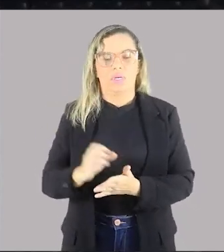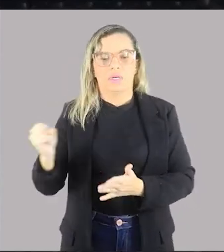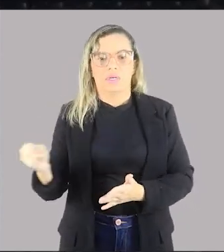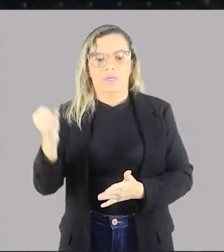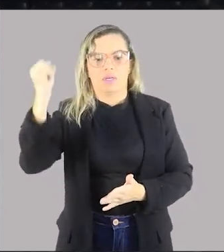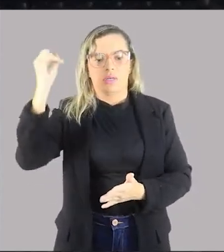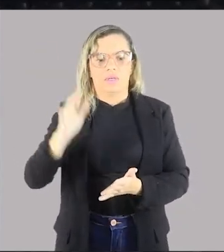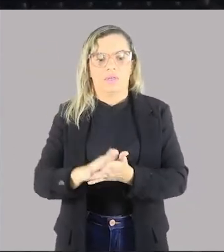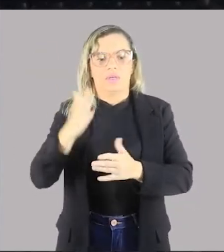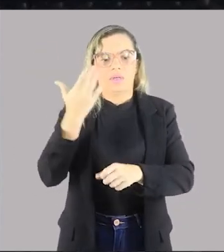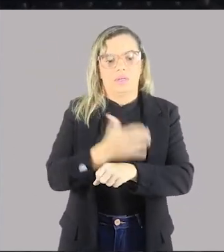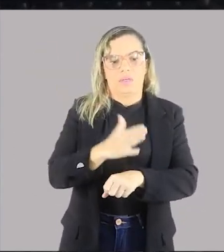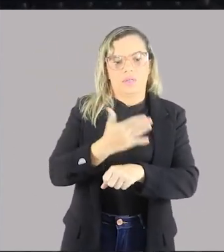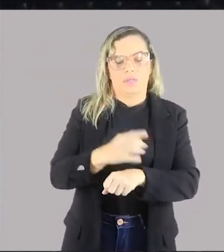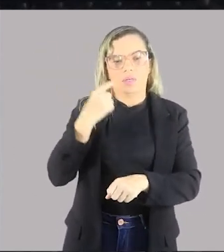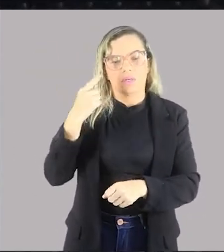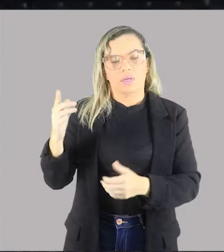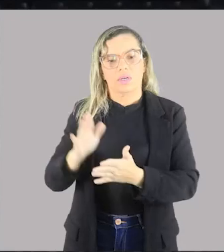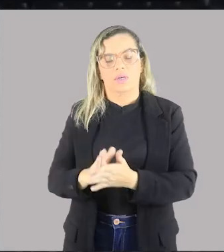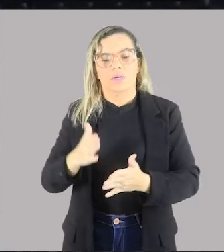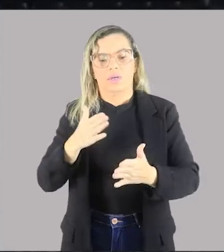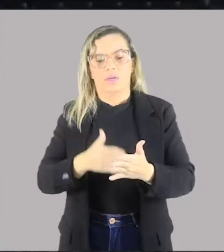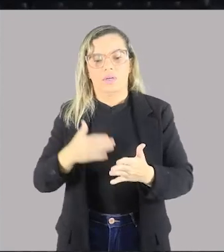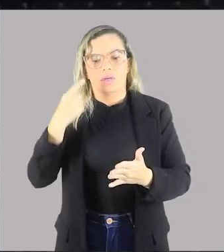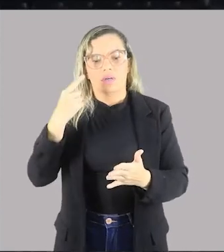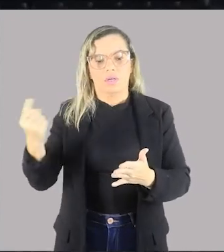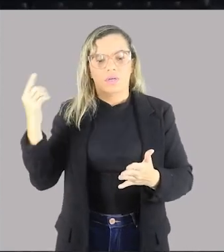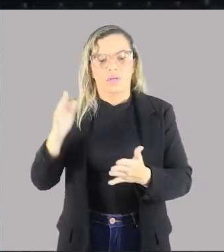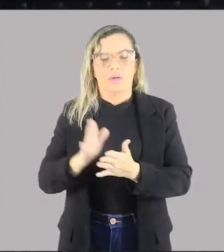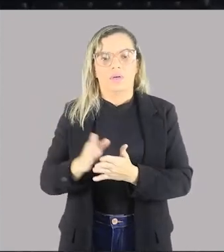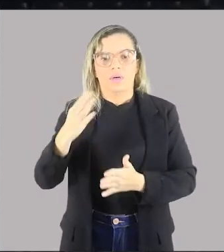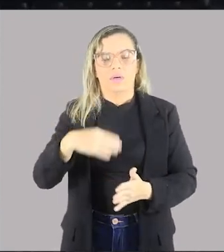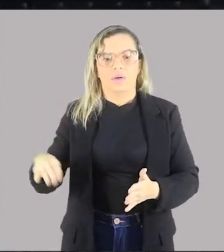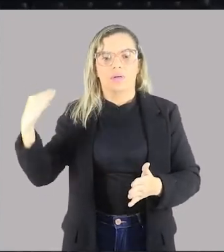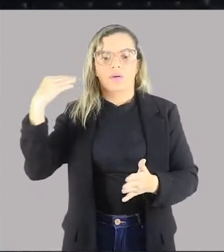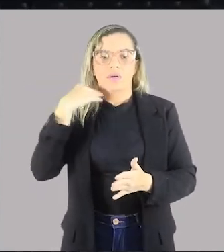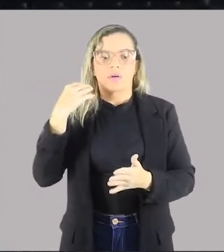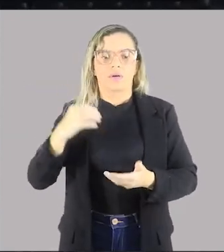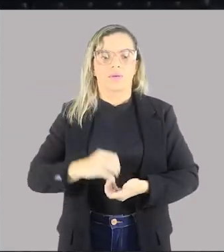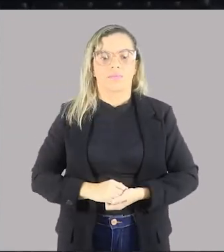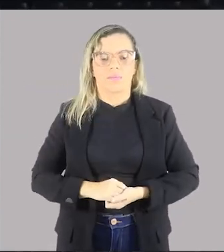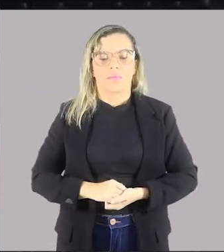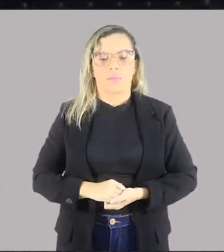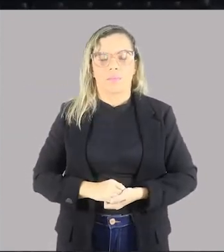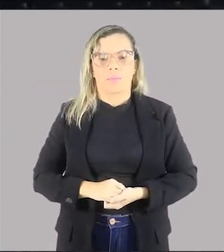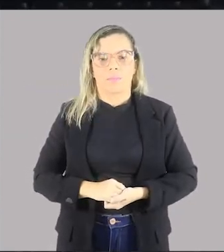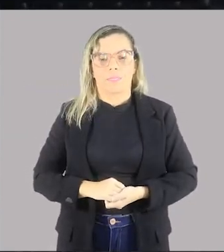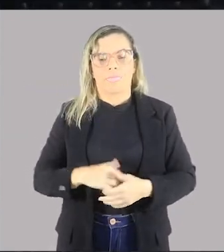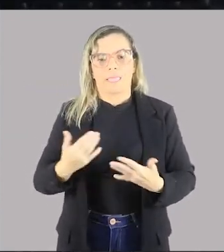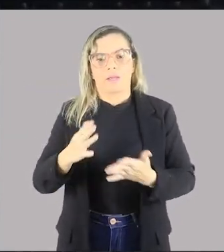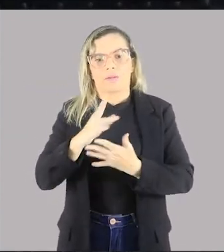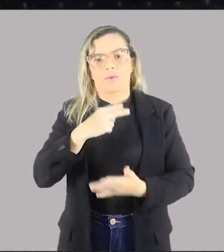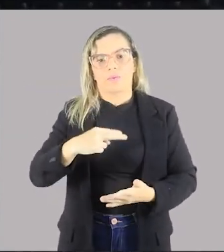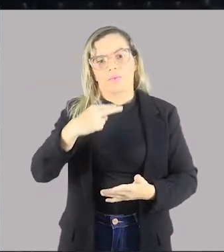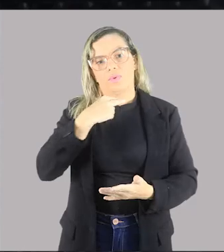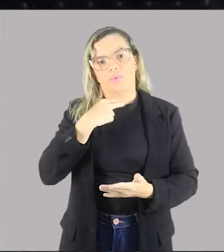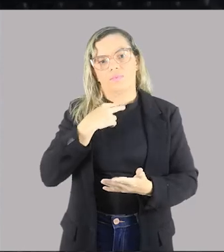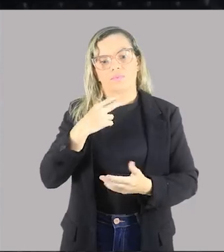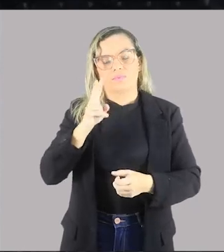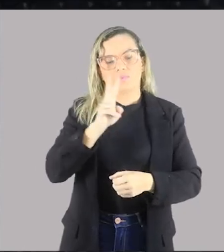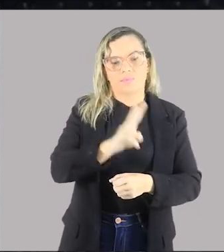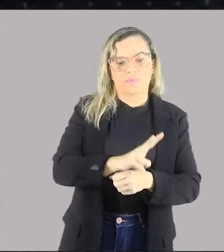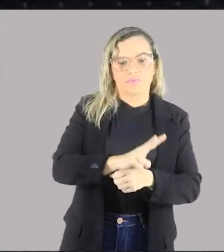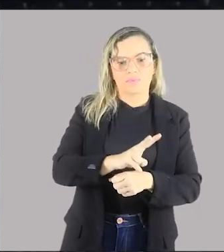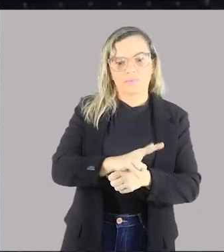essa atividade ela é muito restrita ali à atividade bancária, tá? Certo? Não é que não se possa emprestar dinheiro